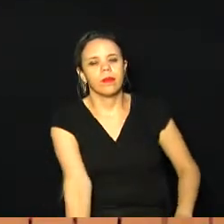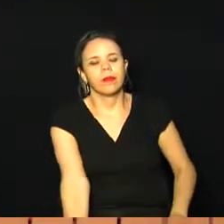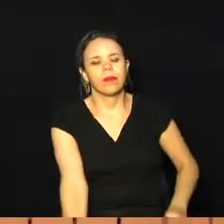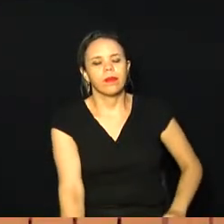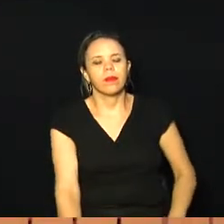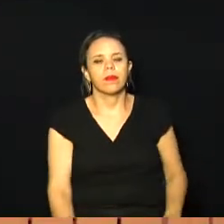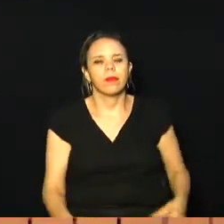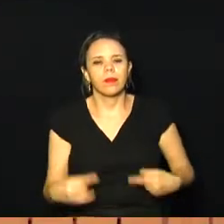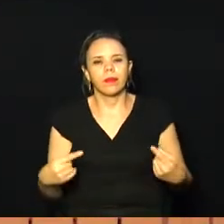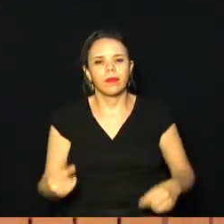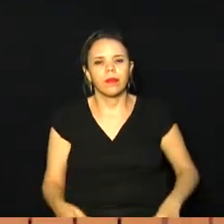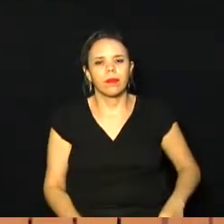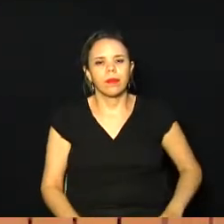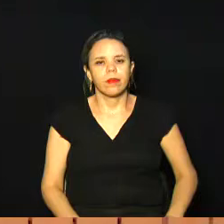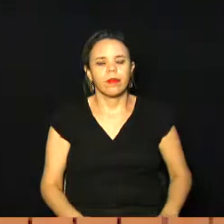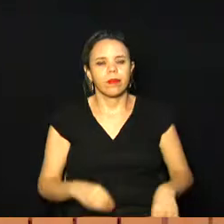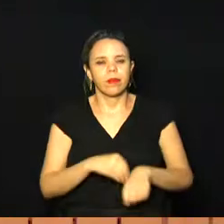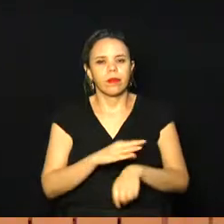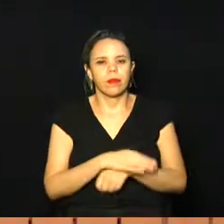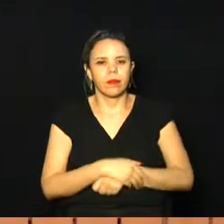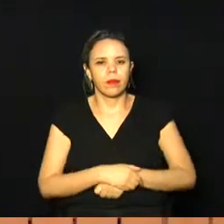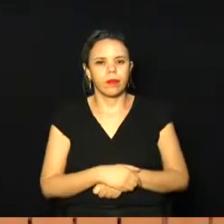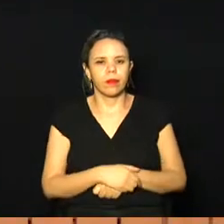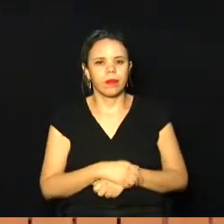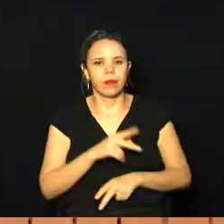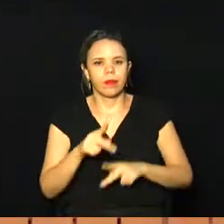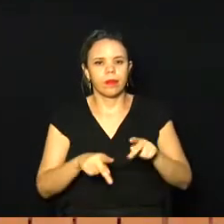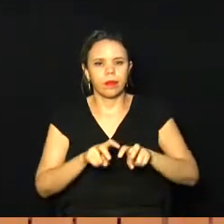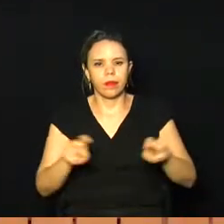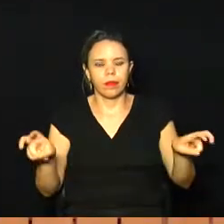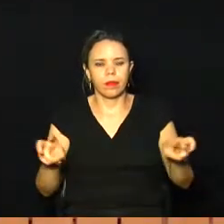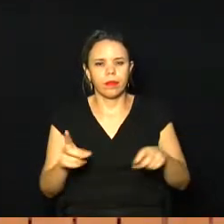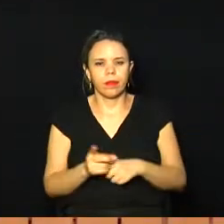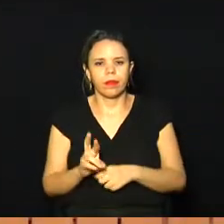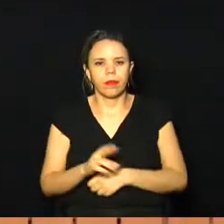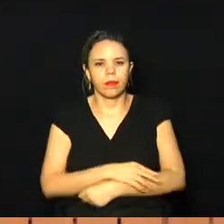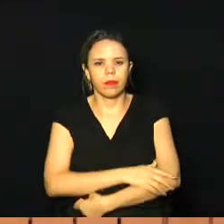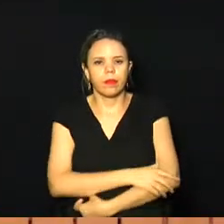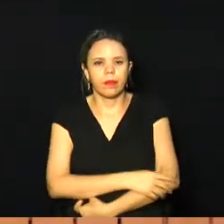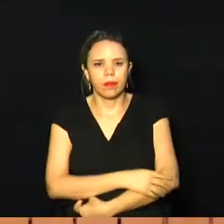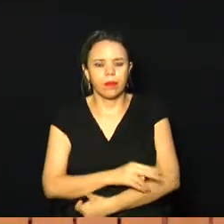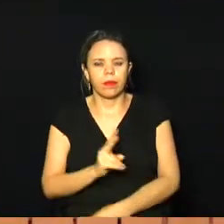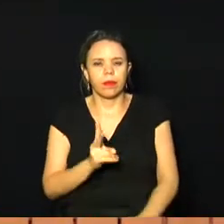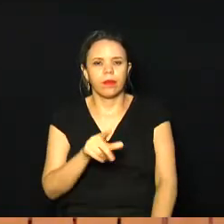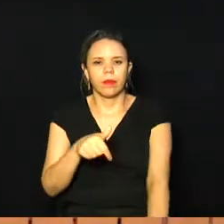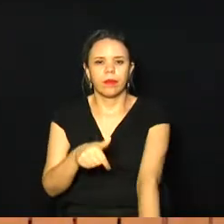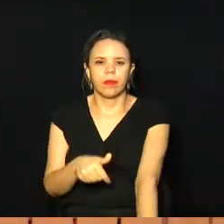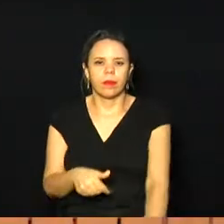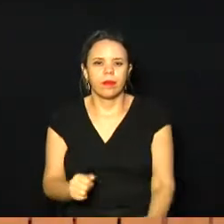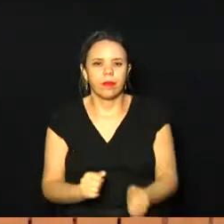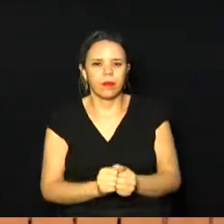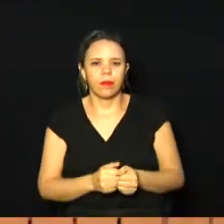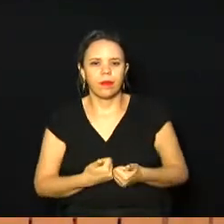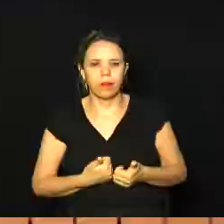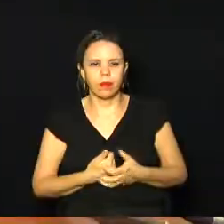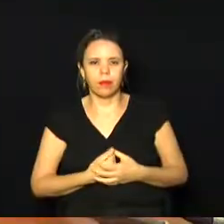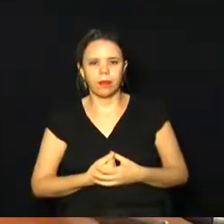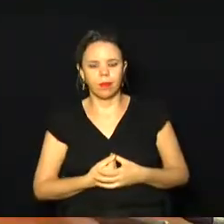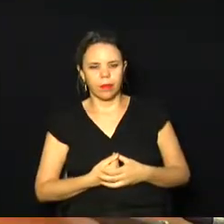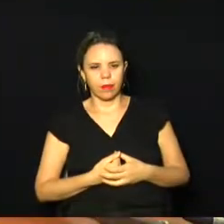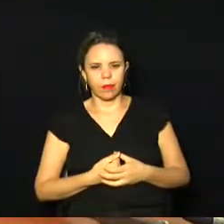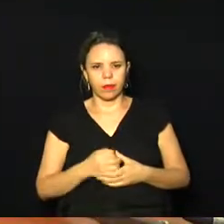isso. Eu não vou passar a palavra para o pessoal que está ao meu lado, as doutoras, e a gente segue depois de tudo junto, tá bom?